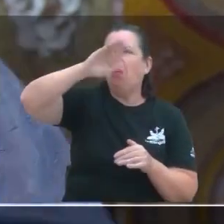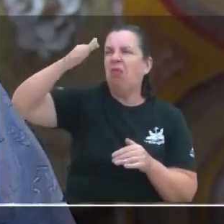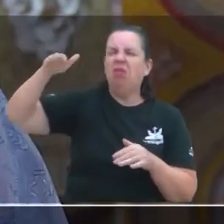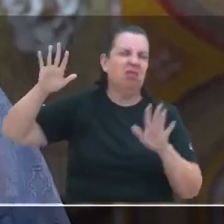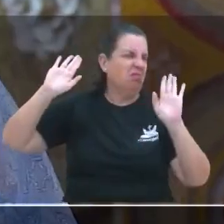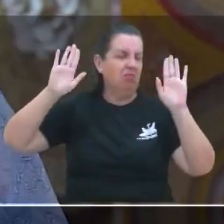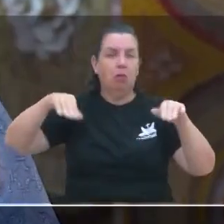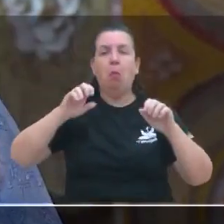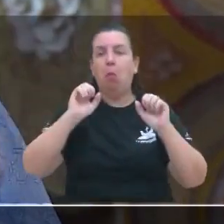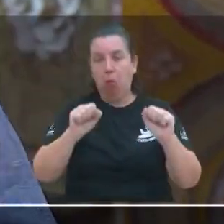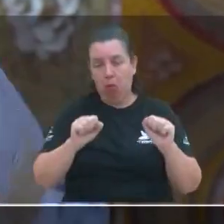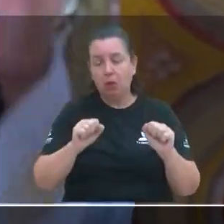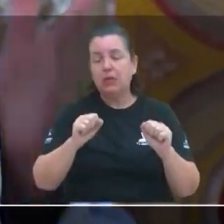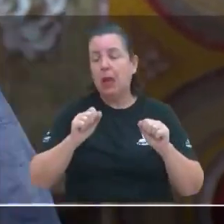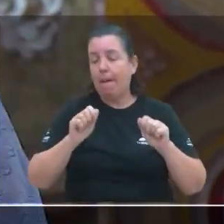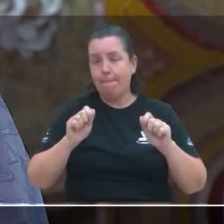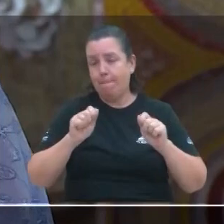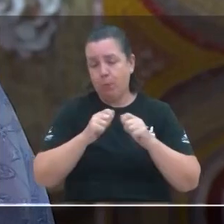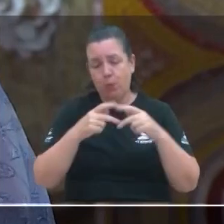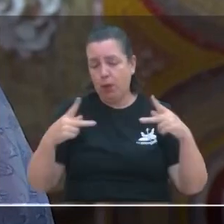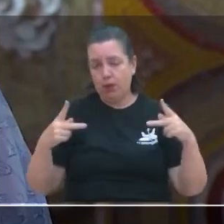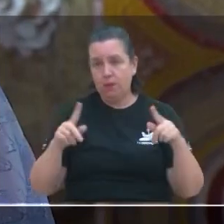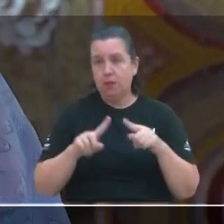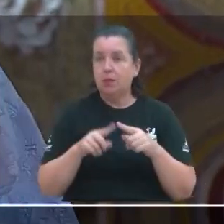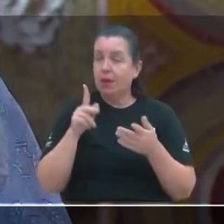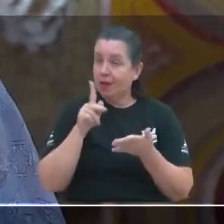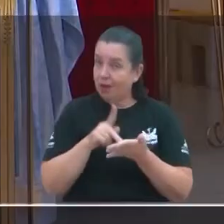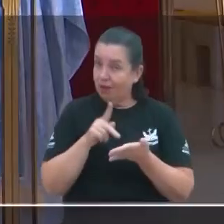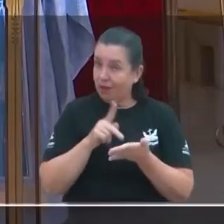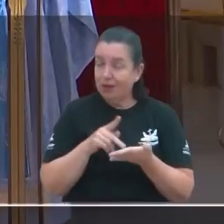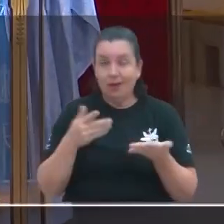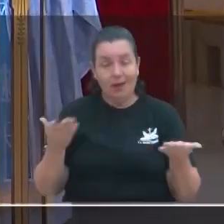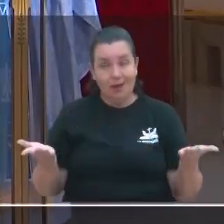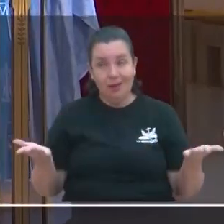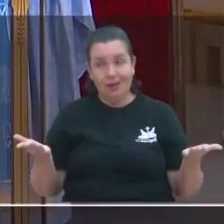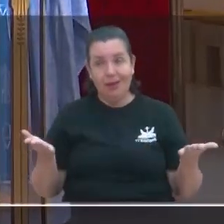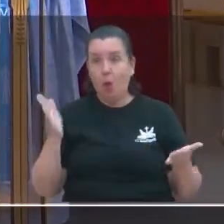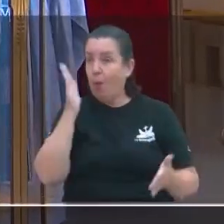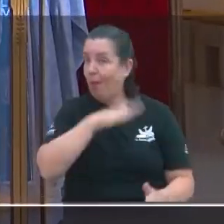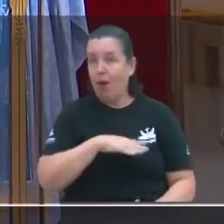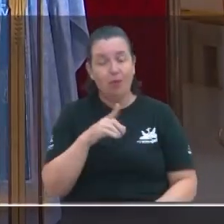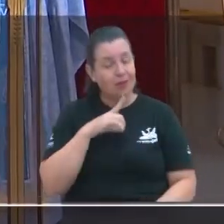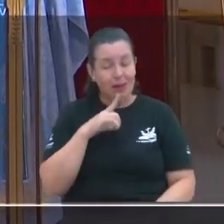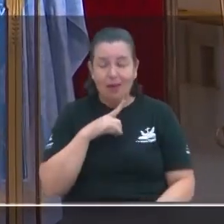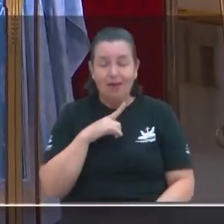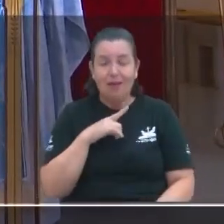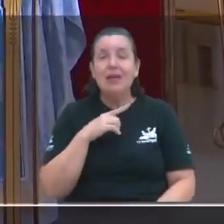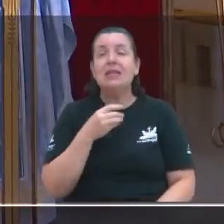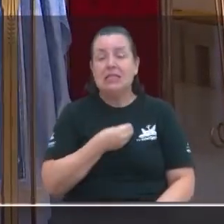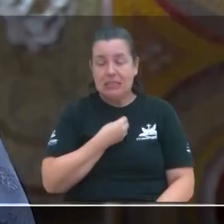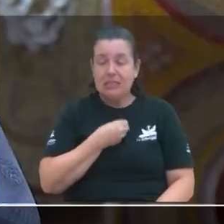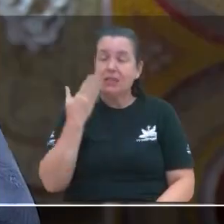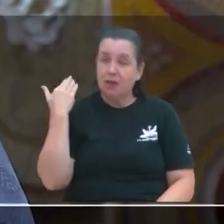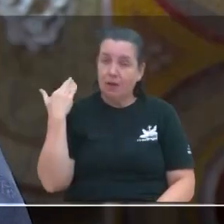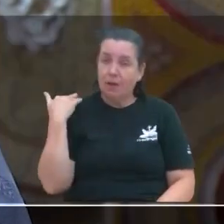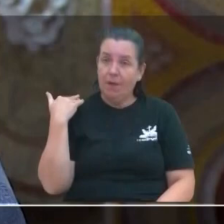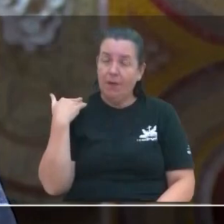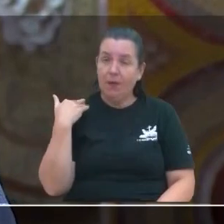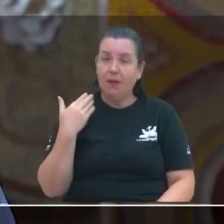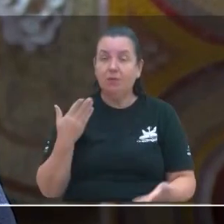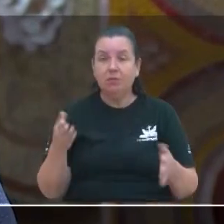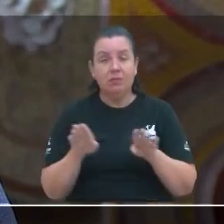fazer do Apocalipse, mas isso não tira a realidade do mal, dos Neros de